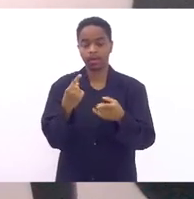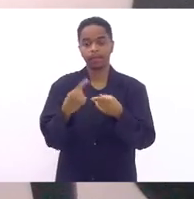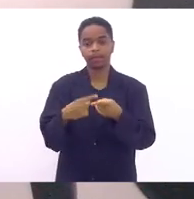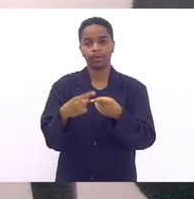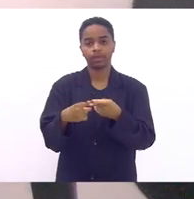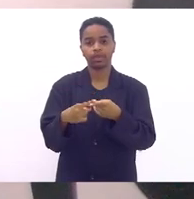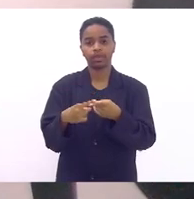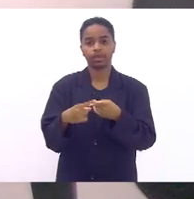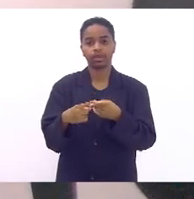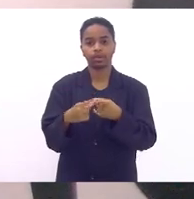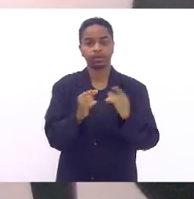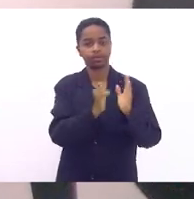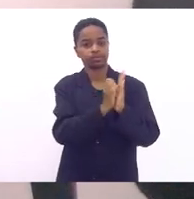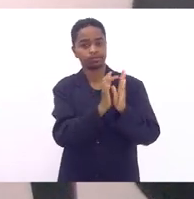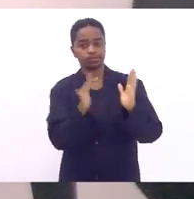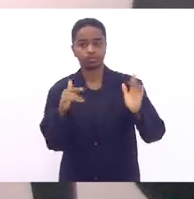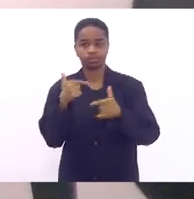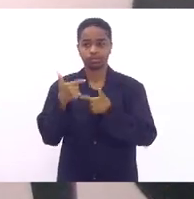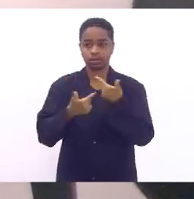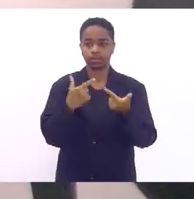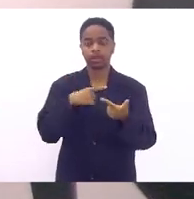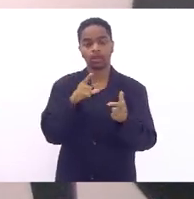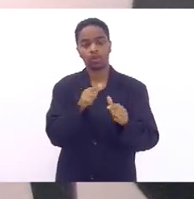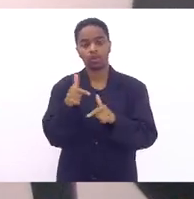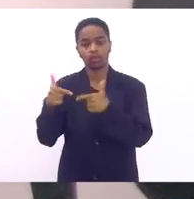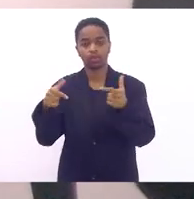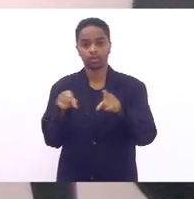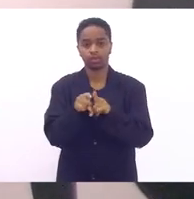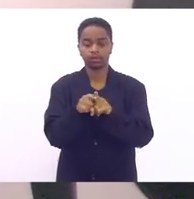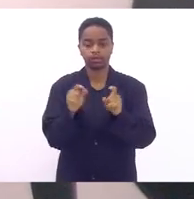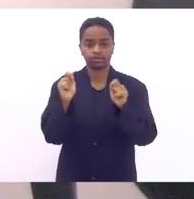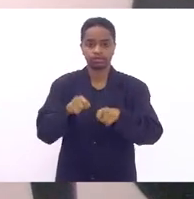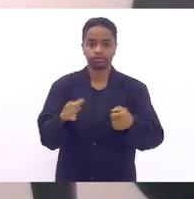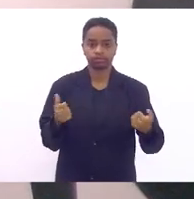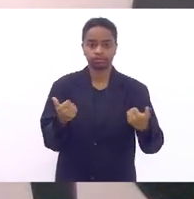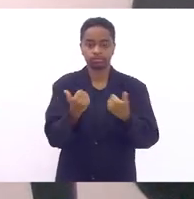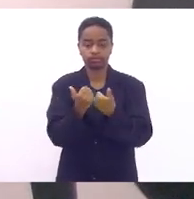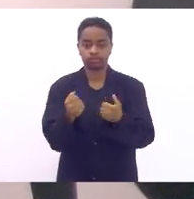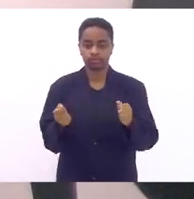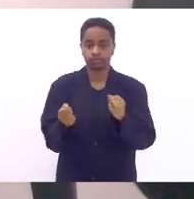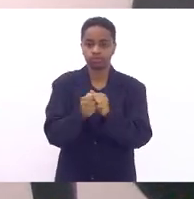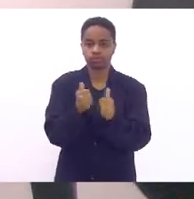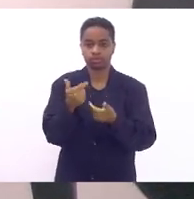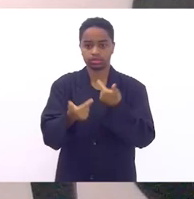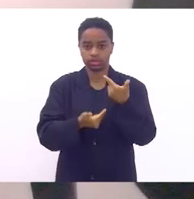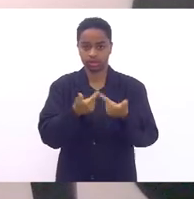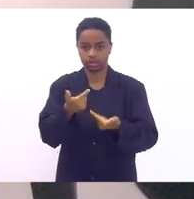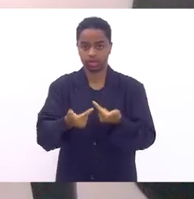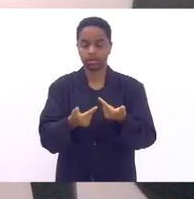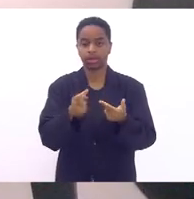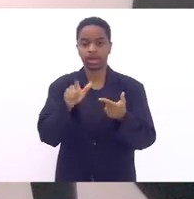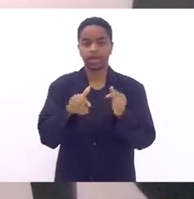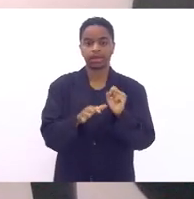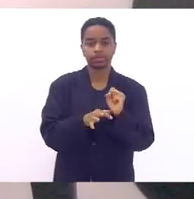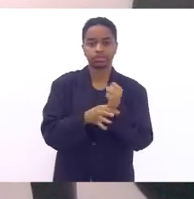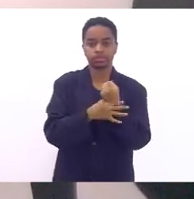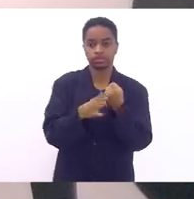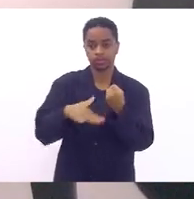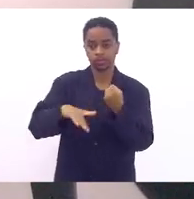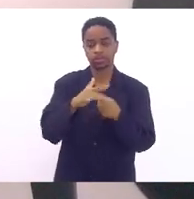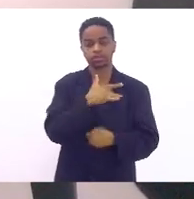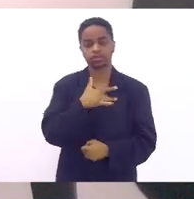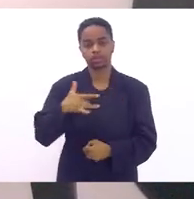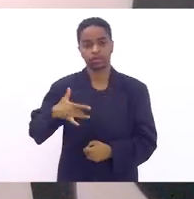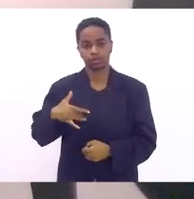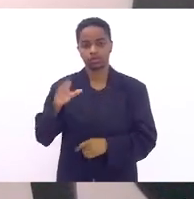decorrer dos trabalhos outras poderão também Se somar a essa a essa força de trabalho que é a segurança a saúde